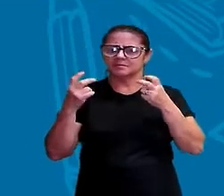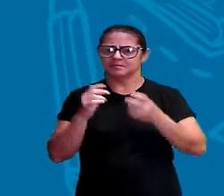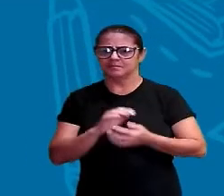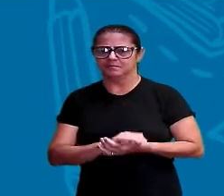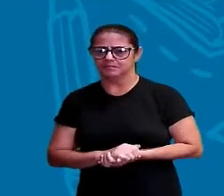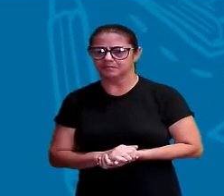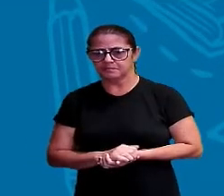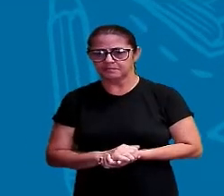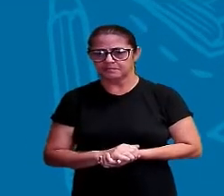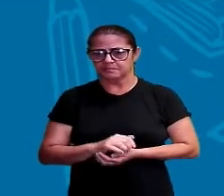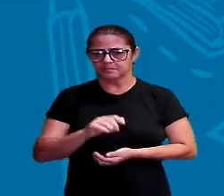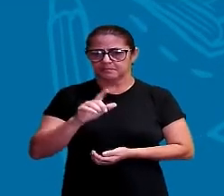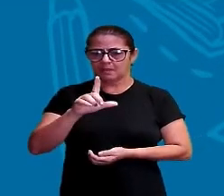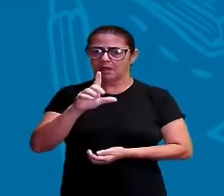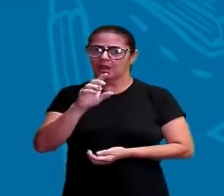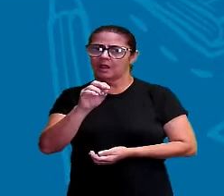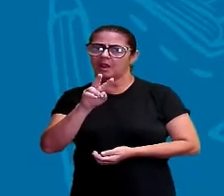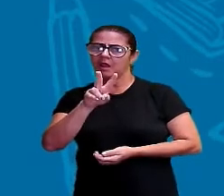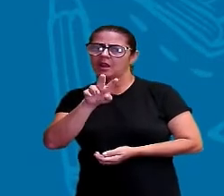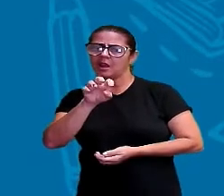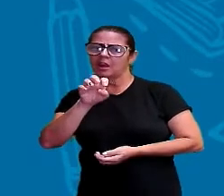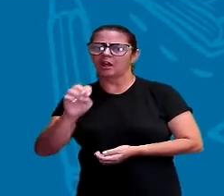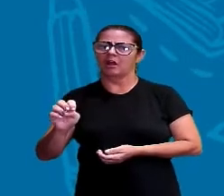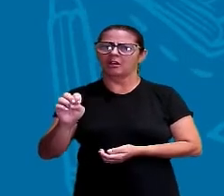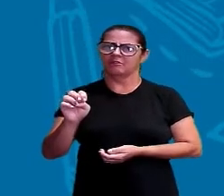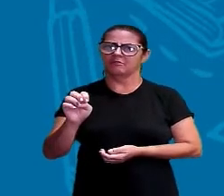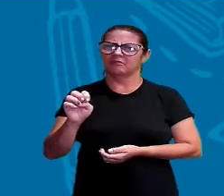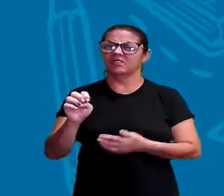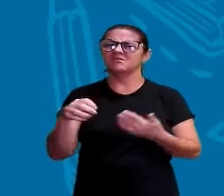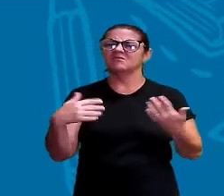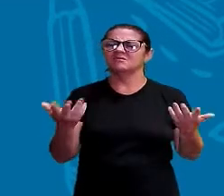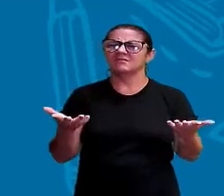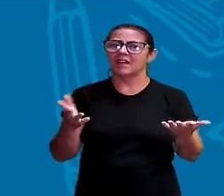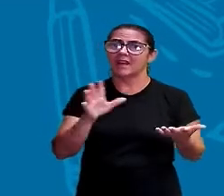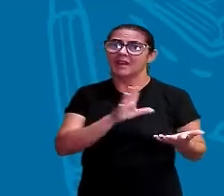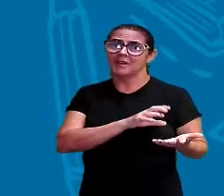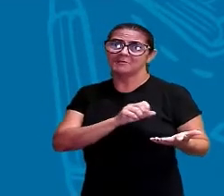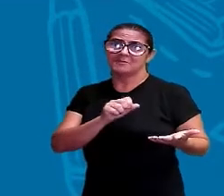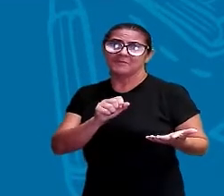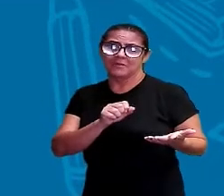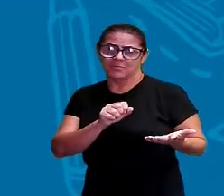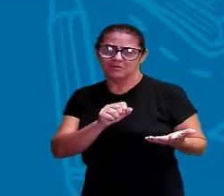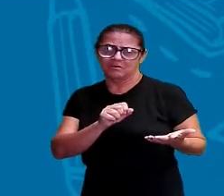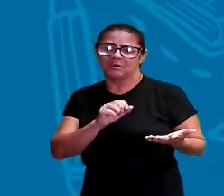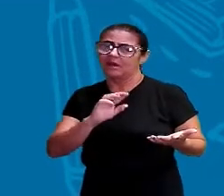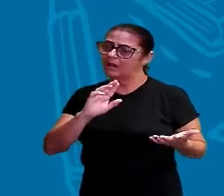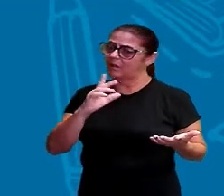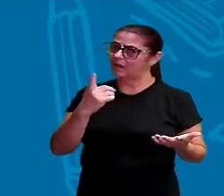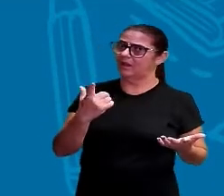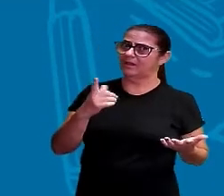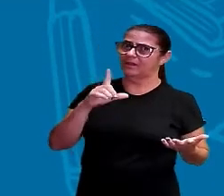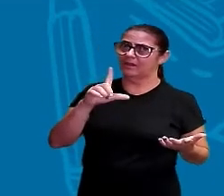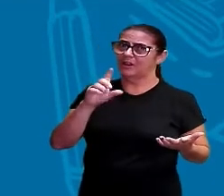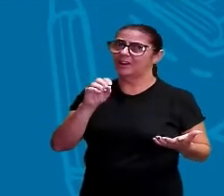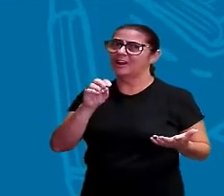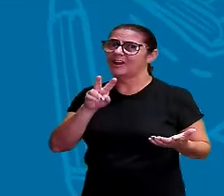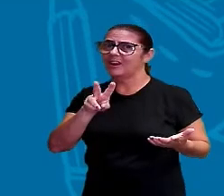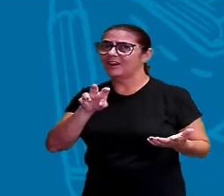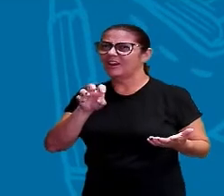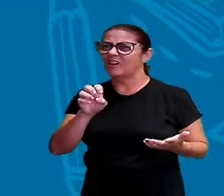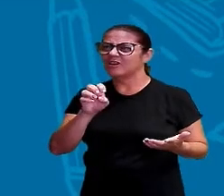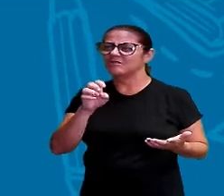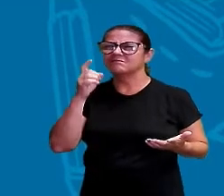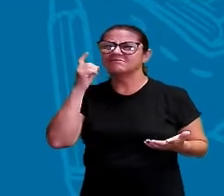love, a princípio você olha assim e diz, oxe, eu mato essa charada na hora, amor. Claro, é o primeiro exemplo que a gente vê na